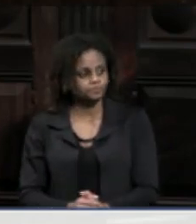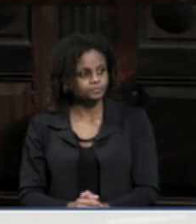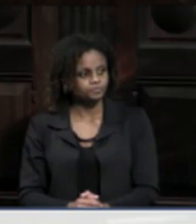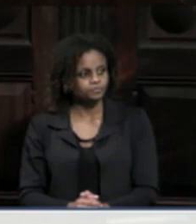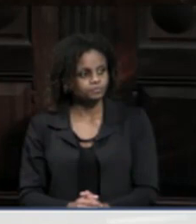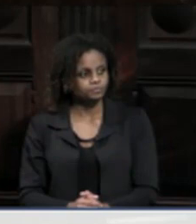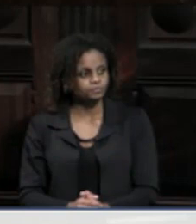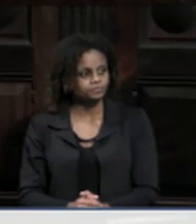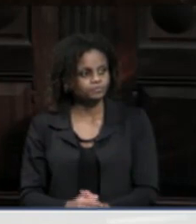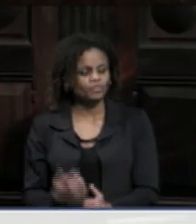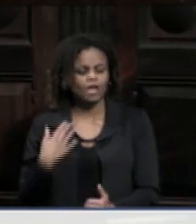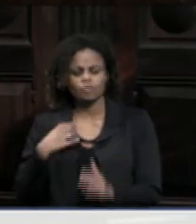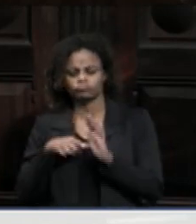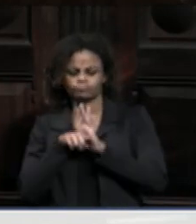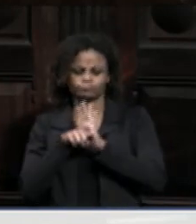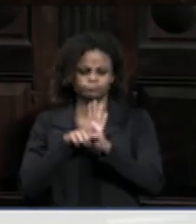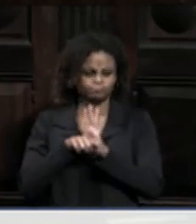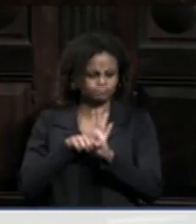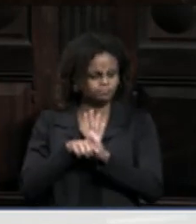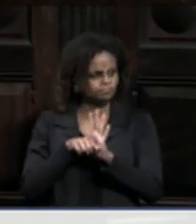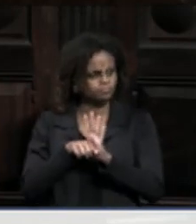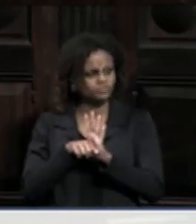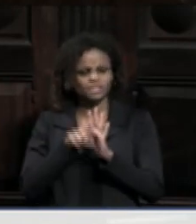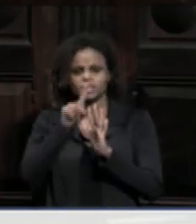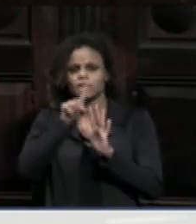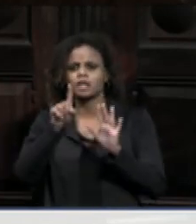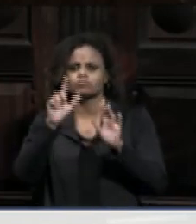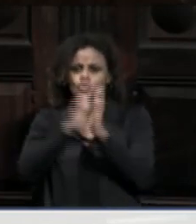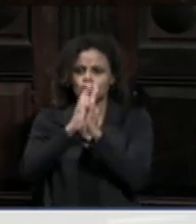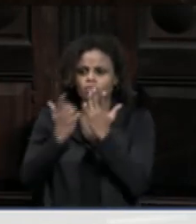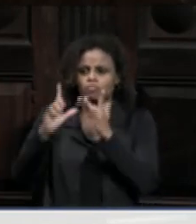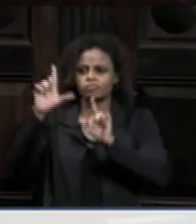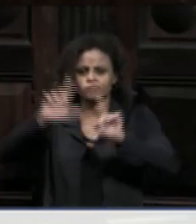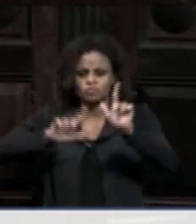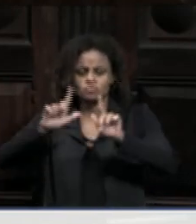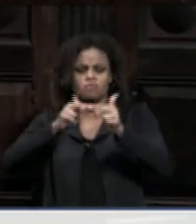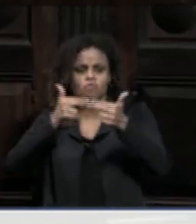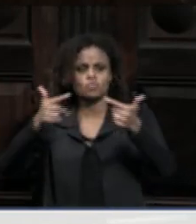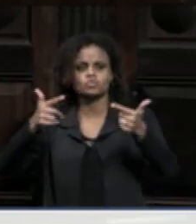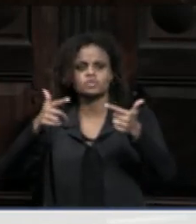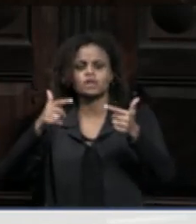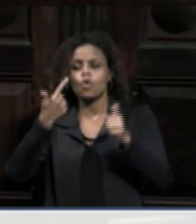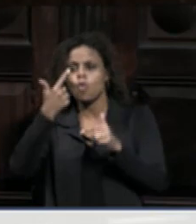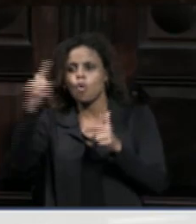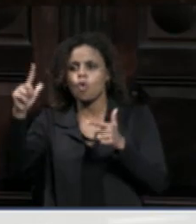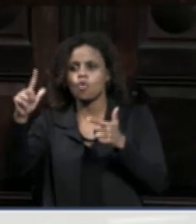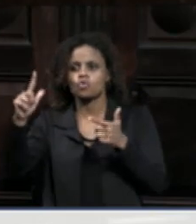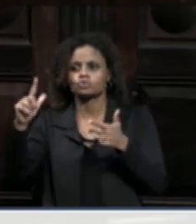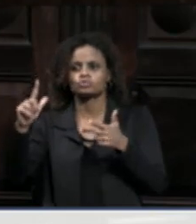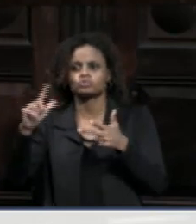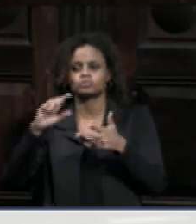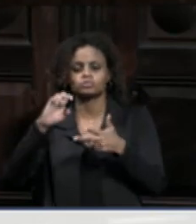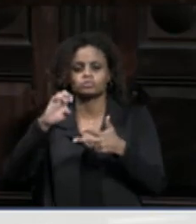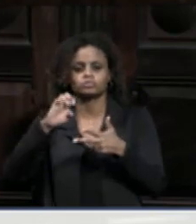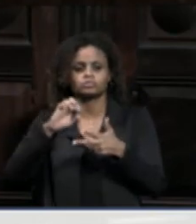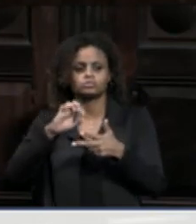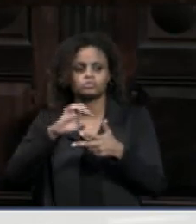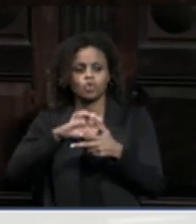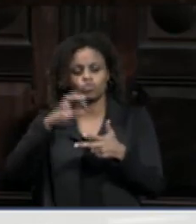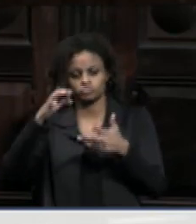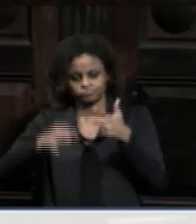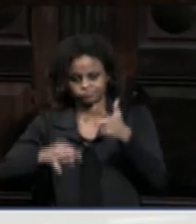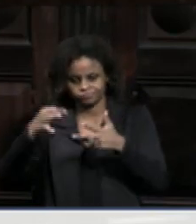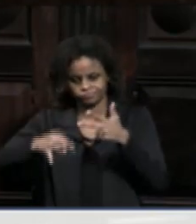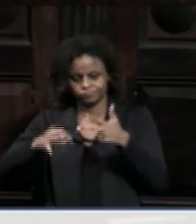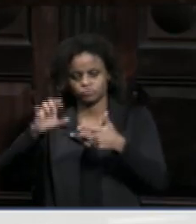Não verifiquei na mídia que os outros poderes, que são o